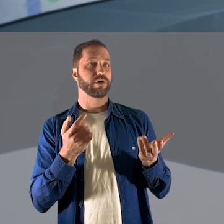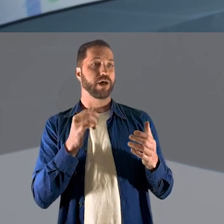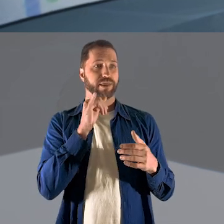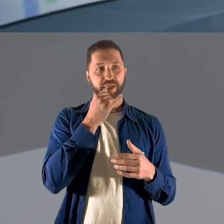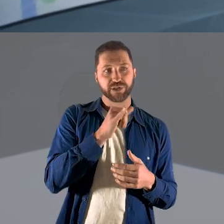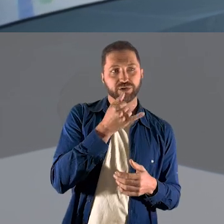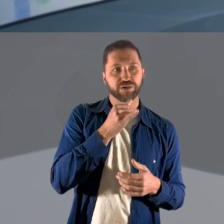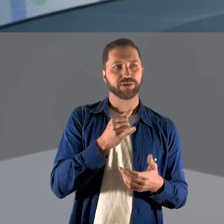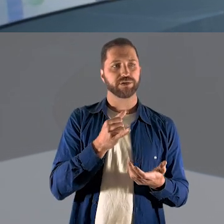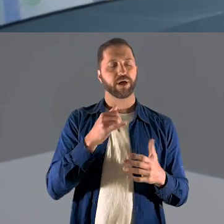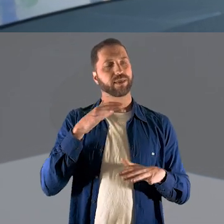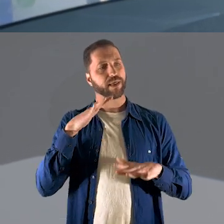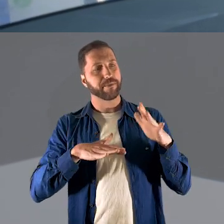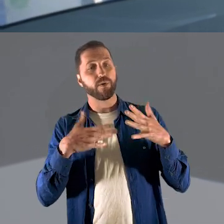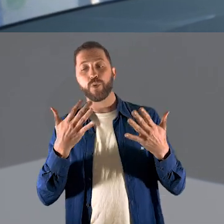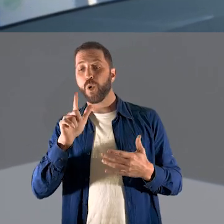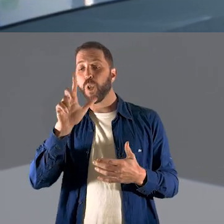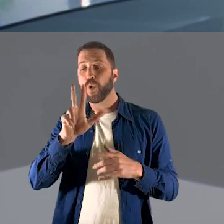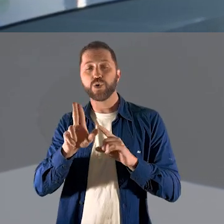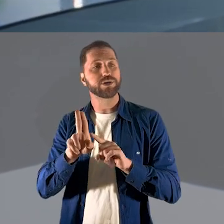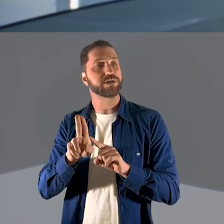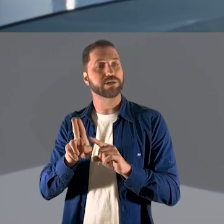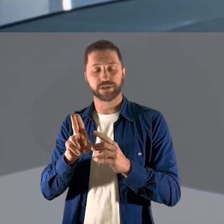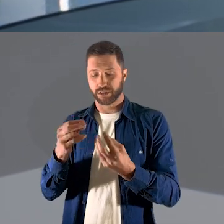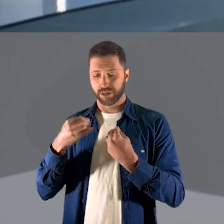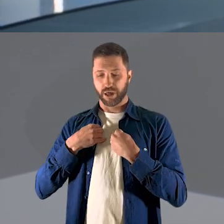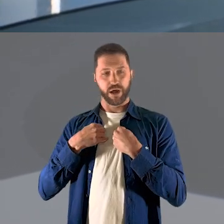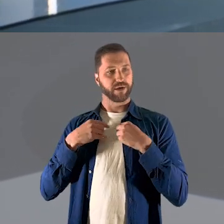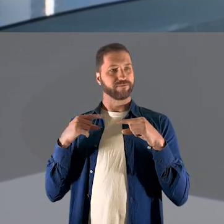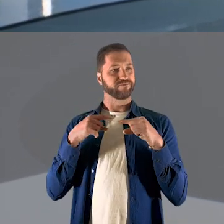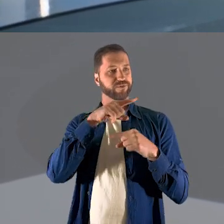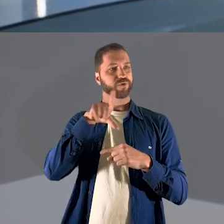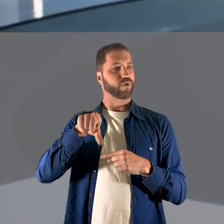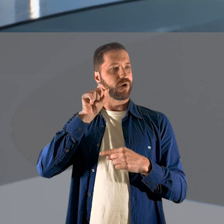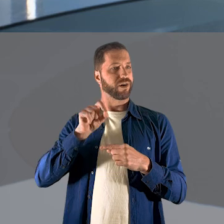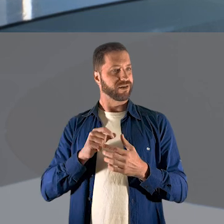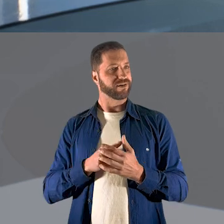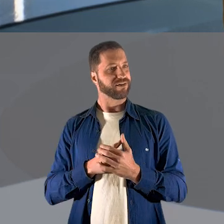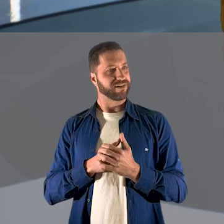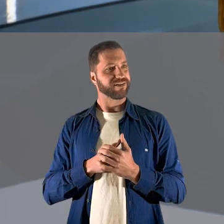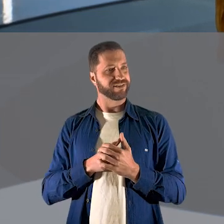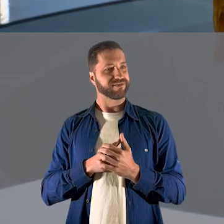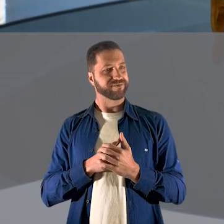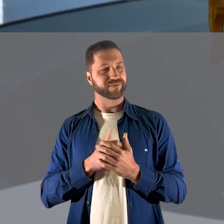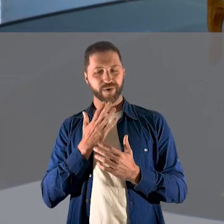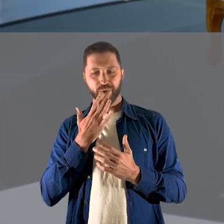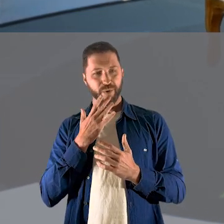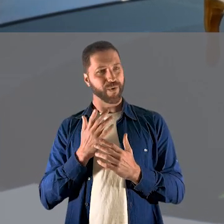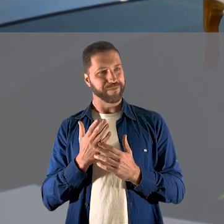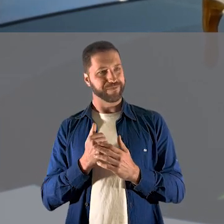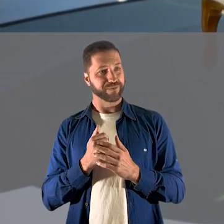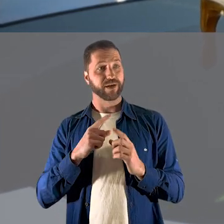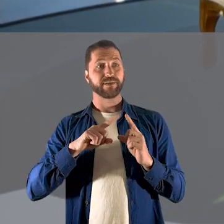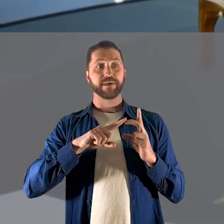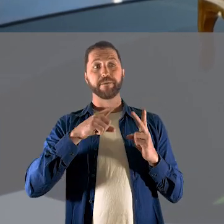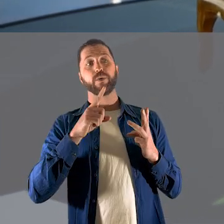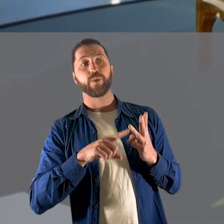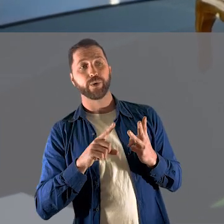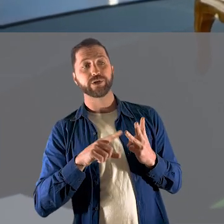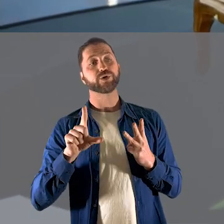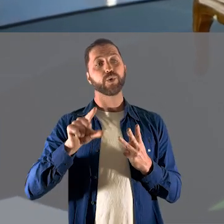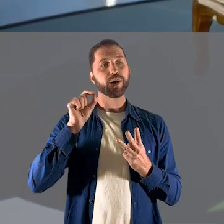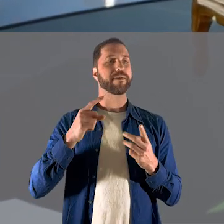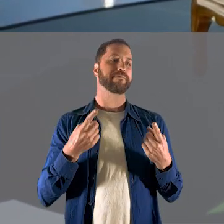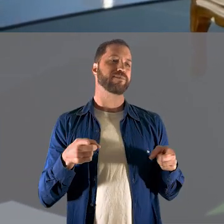eu quero Harmonia eu tô precisando de energia tudo depende da luz que você vai escolher para sua sessão